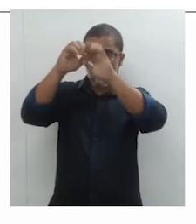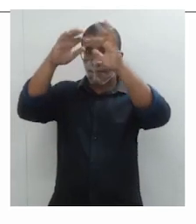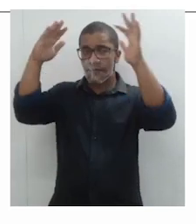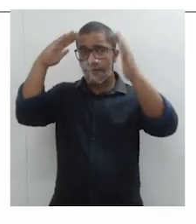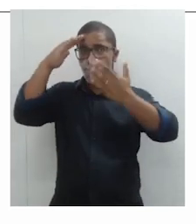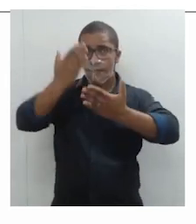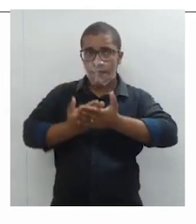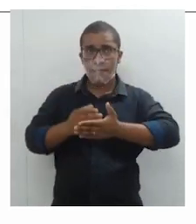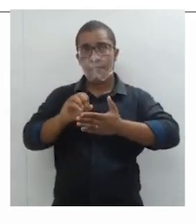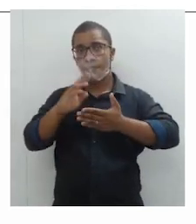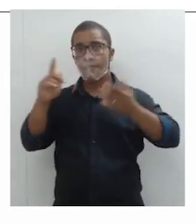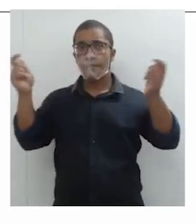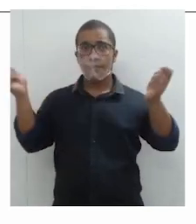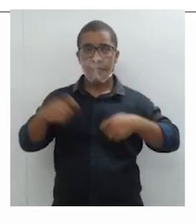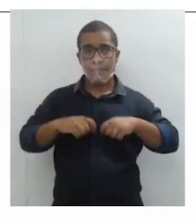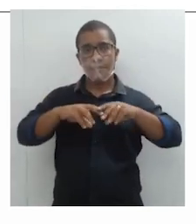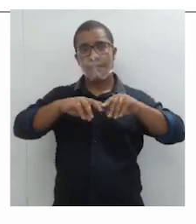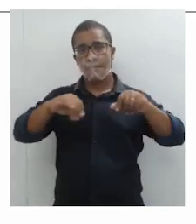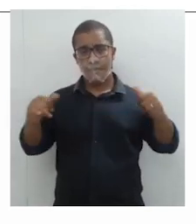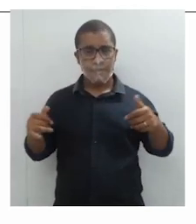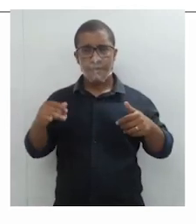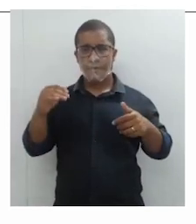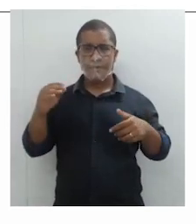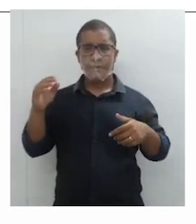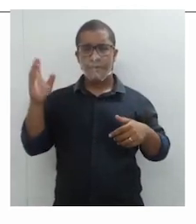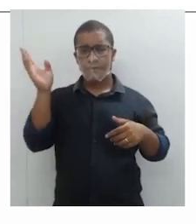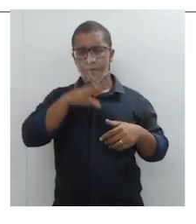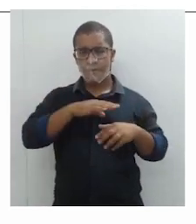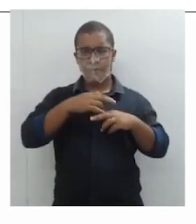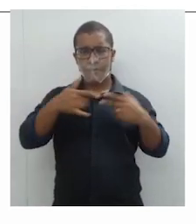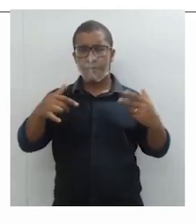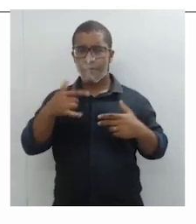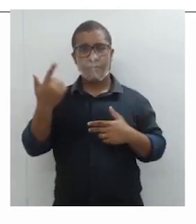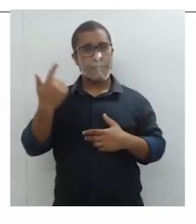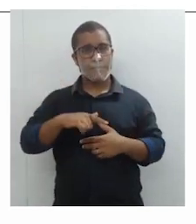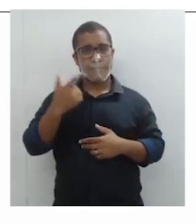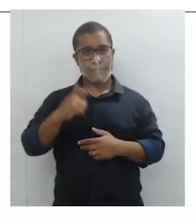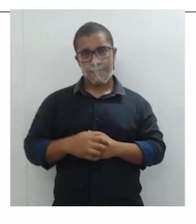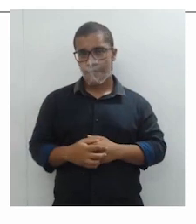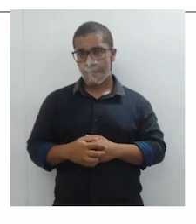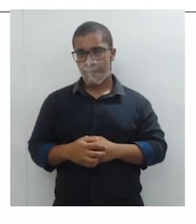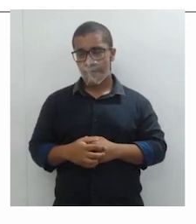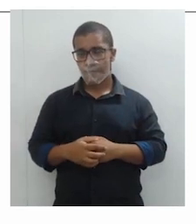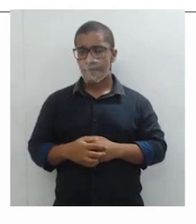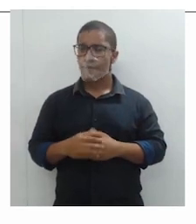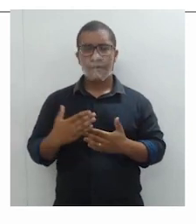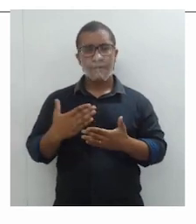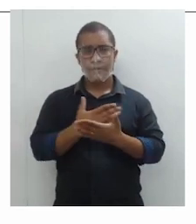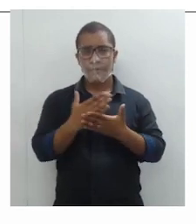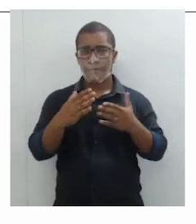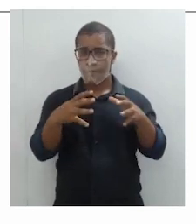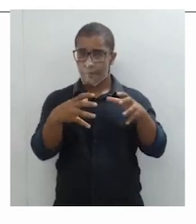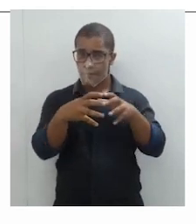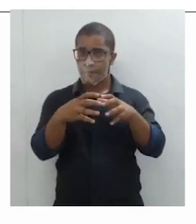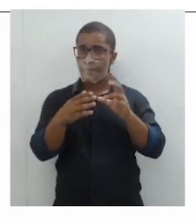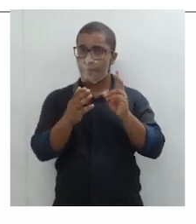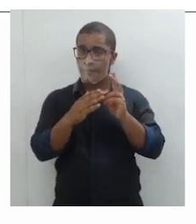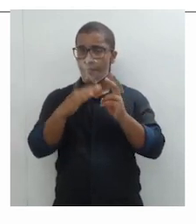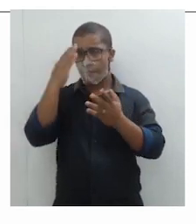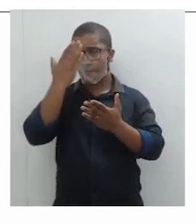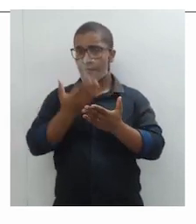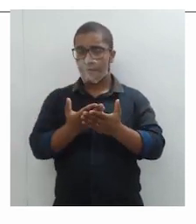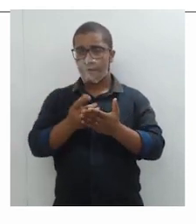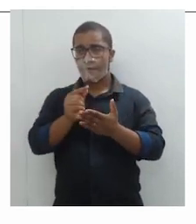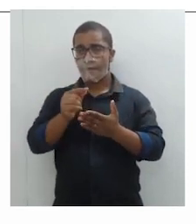possibilidade terra sem males vamos ver nós temos aqui algumas Nações Indígenas acreditam na terra